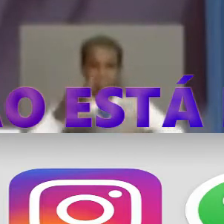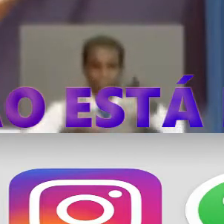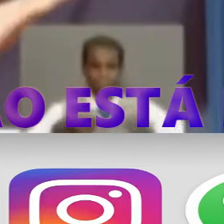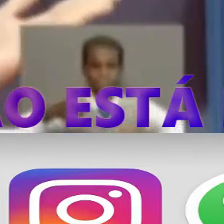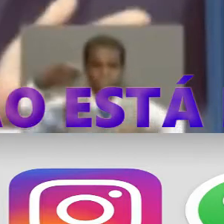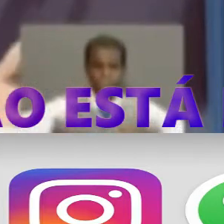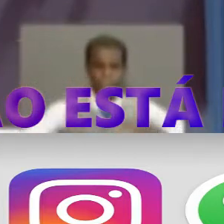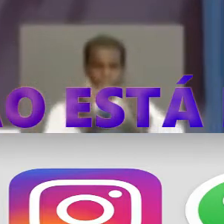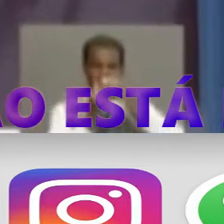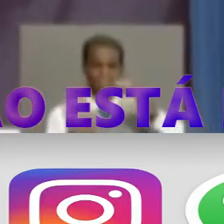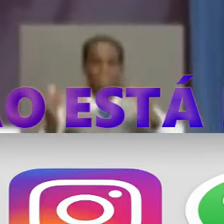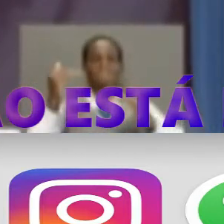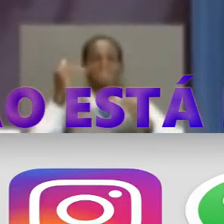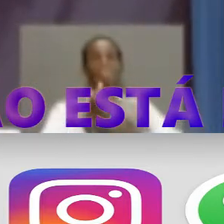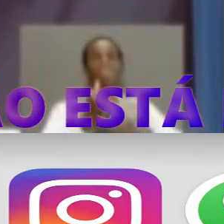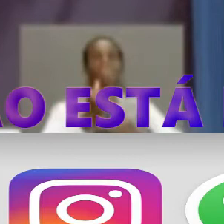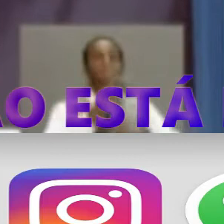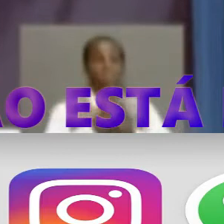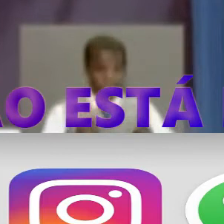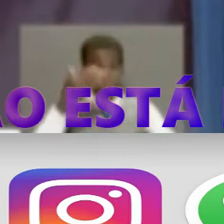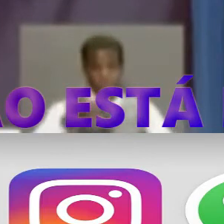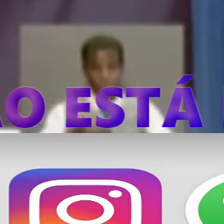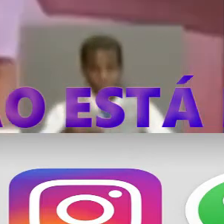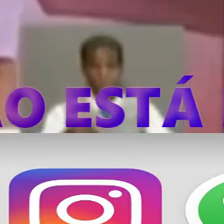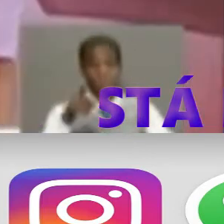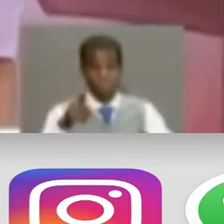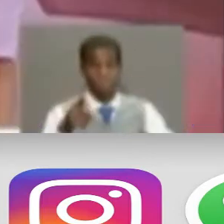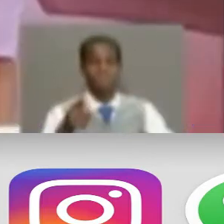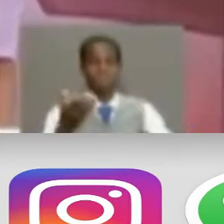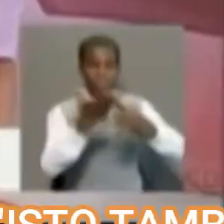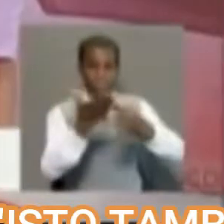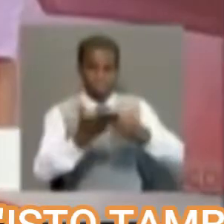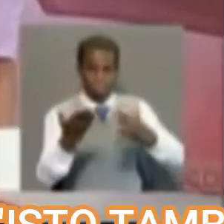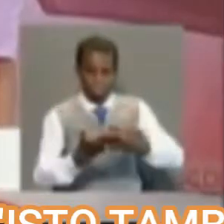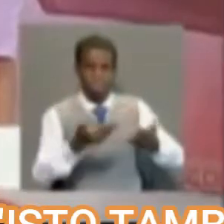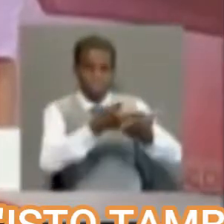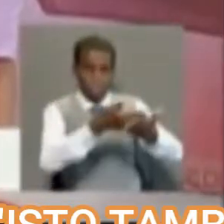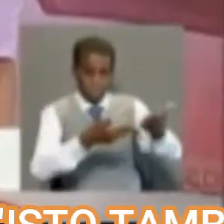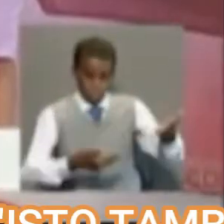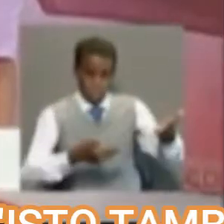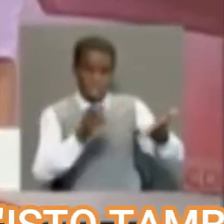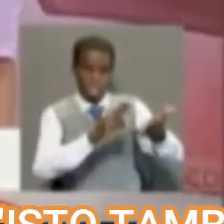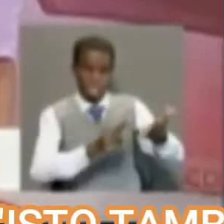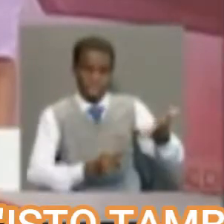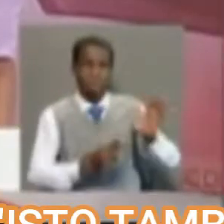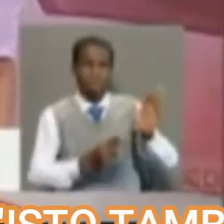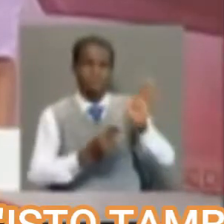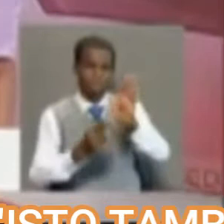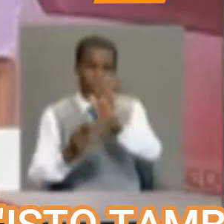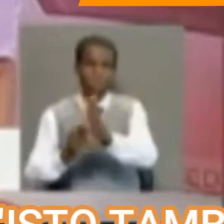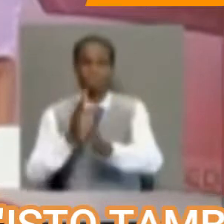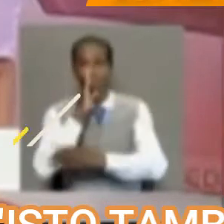e vocês passaram a peça em relação à questão do acórdão, passaram, portanto, fizeram uma leitura na íntegra do acórdão.